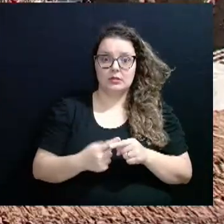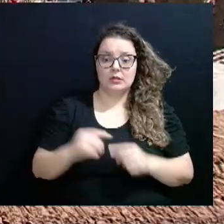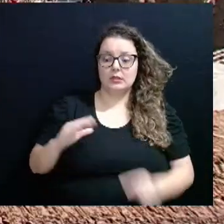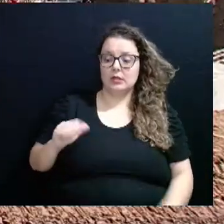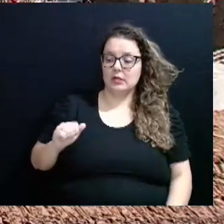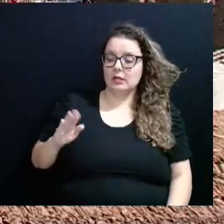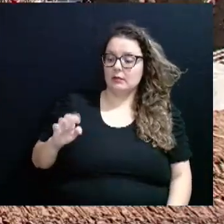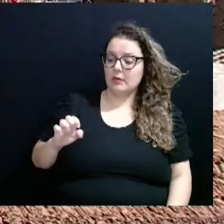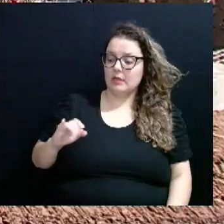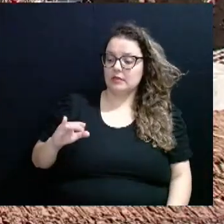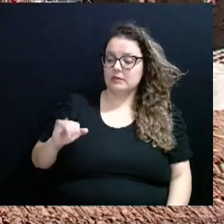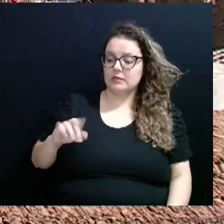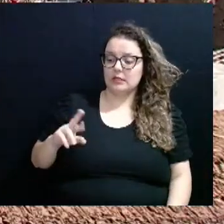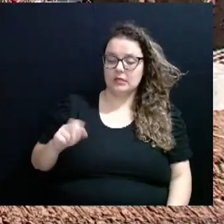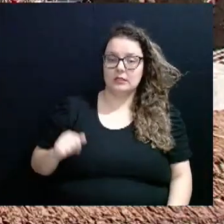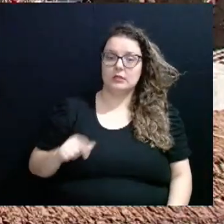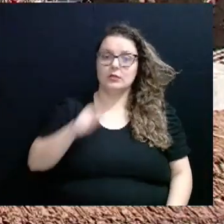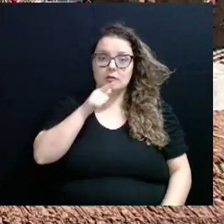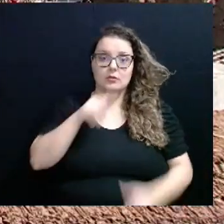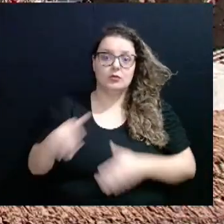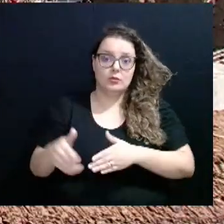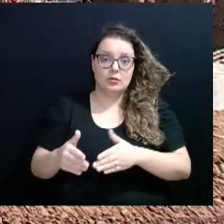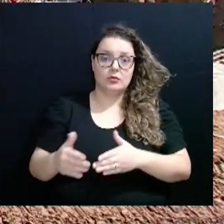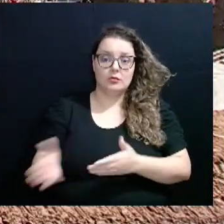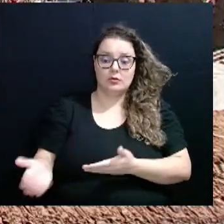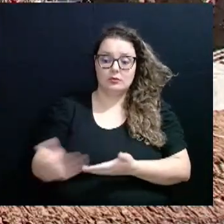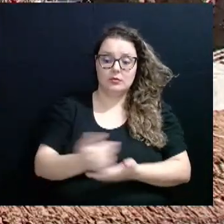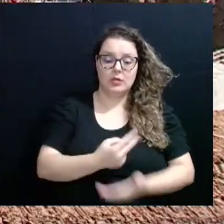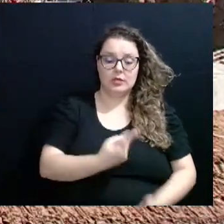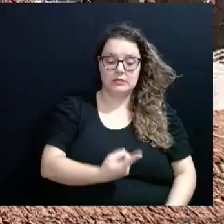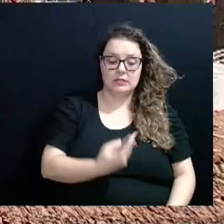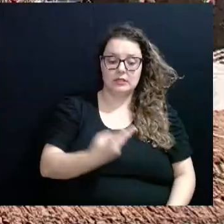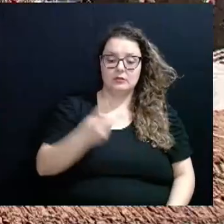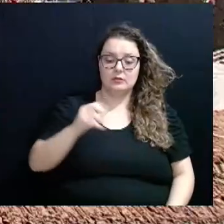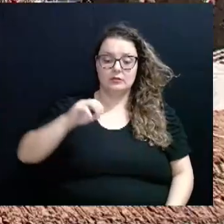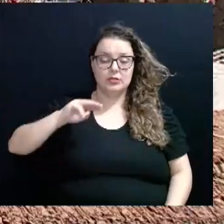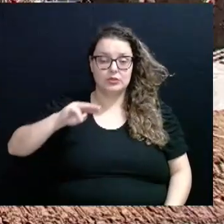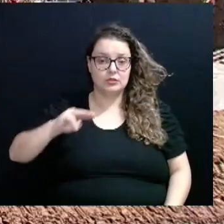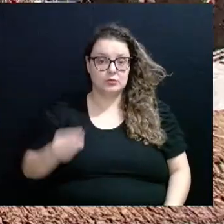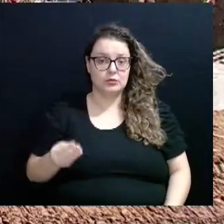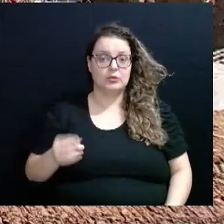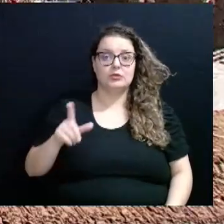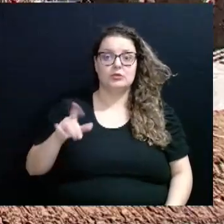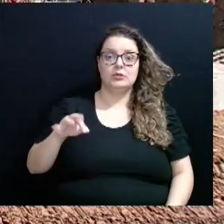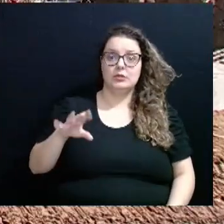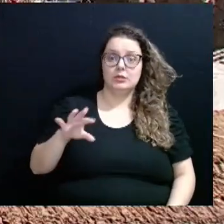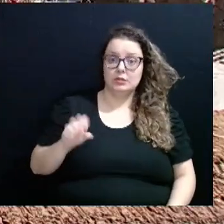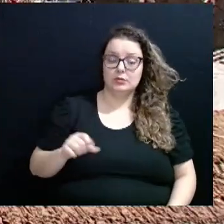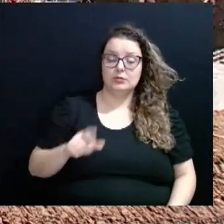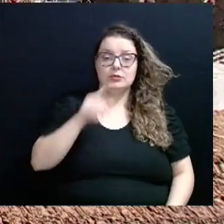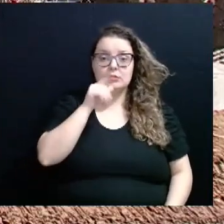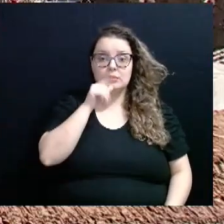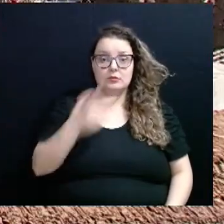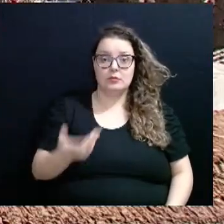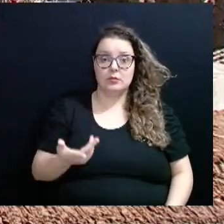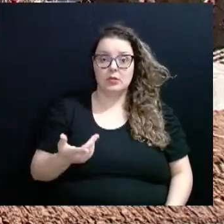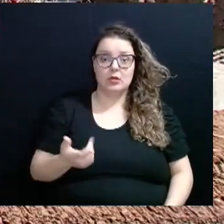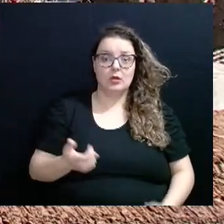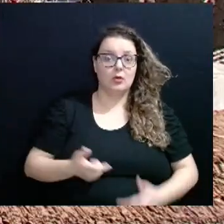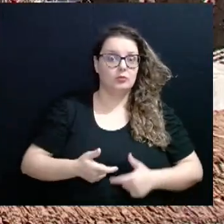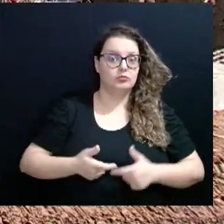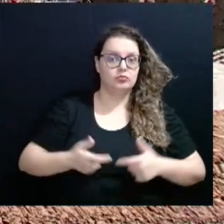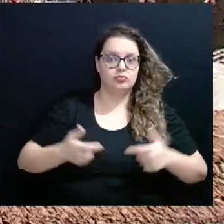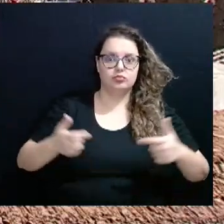vamos capturar aqui 120 milhões de litros de água, é uma coisa extremamente grande, que